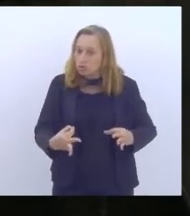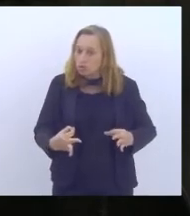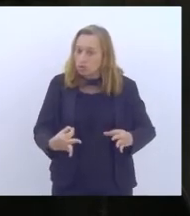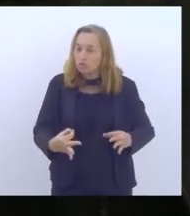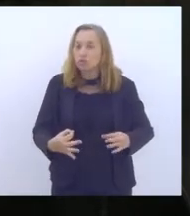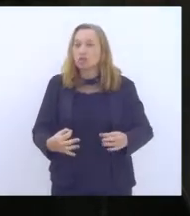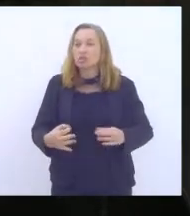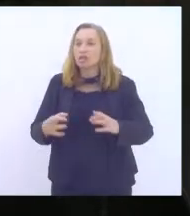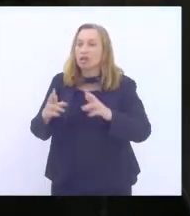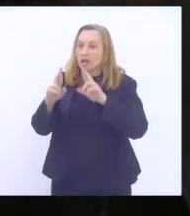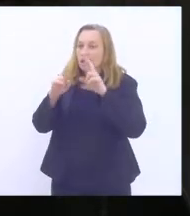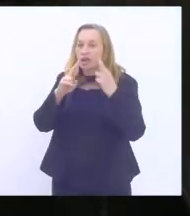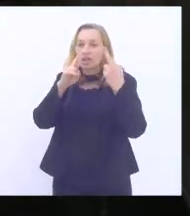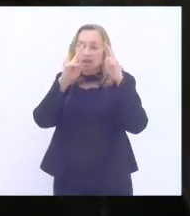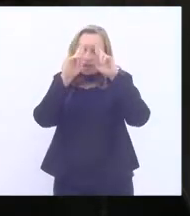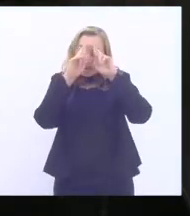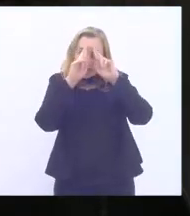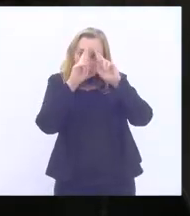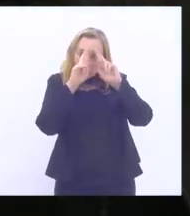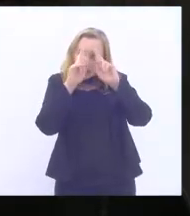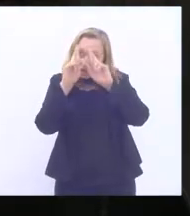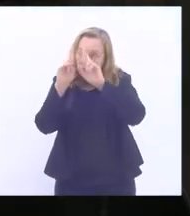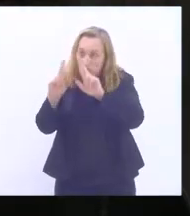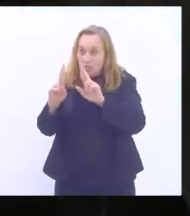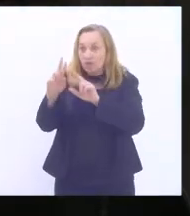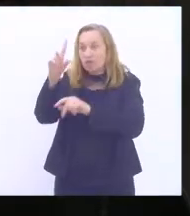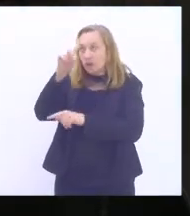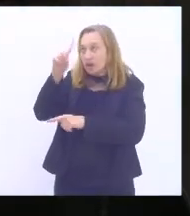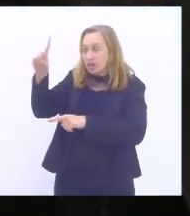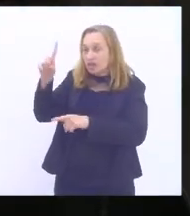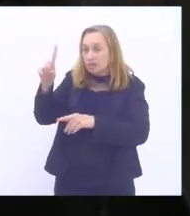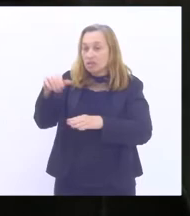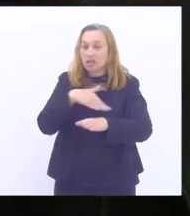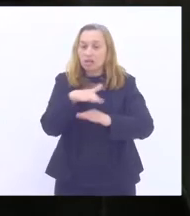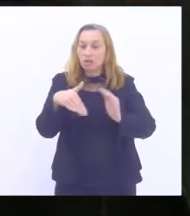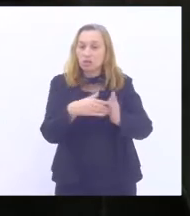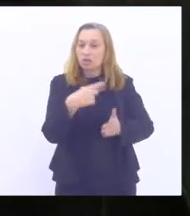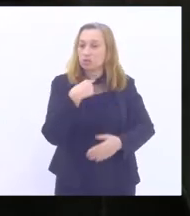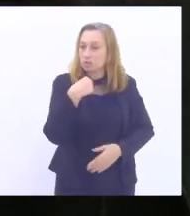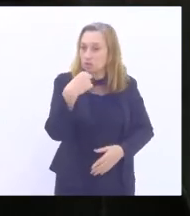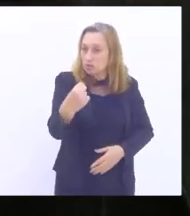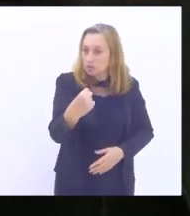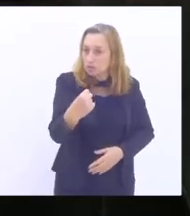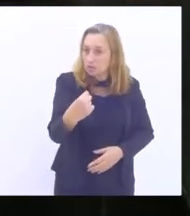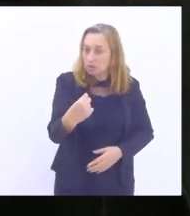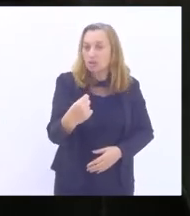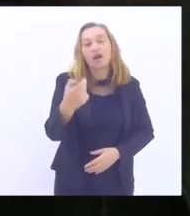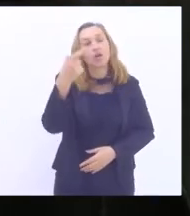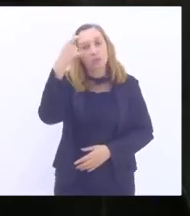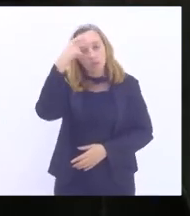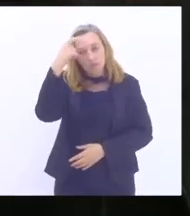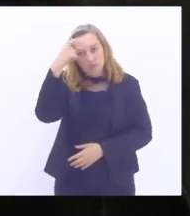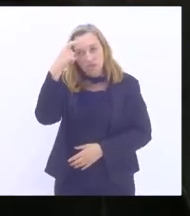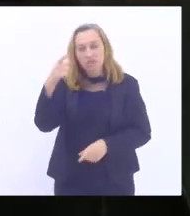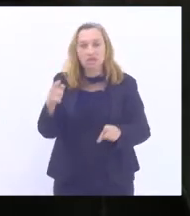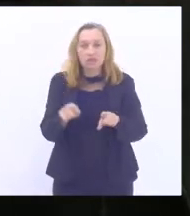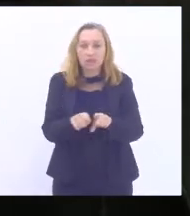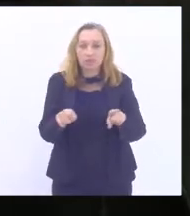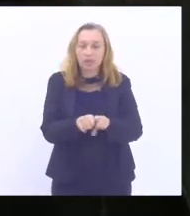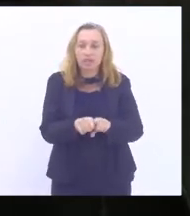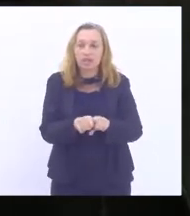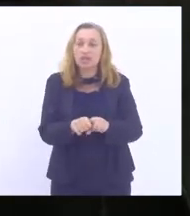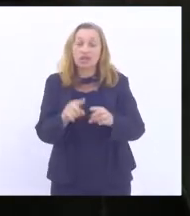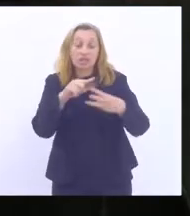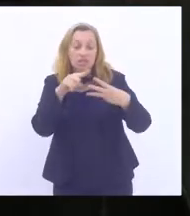respeito a Deus com muito respeito aos meus eleitores e respeito a minha consciência no qual